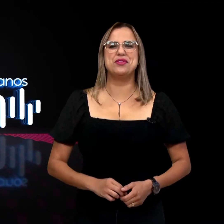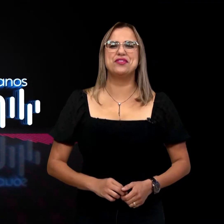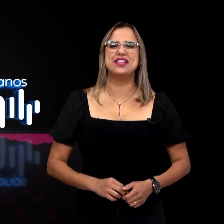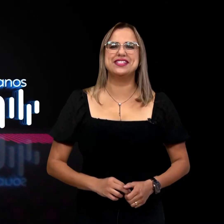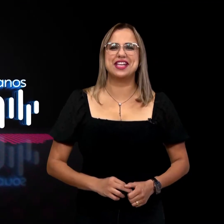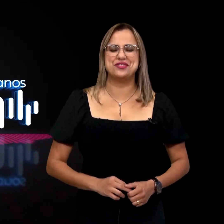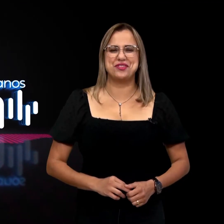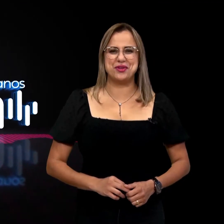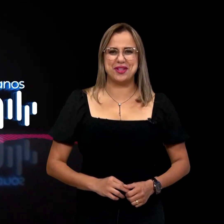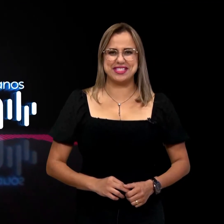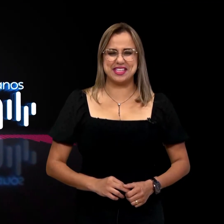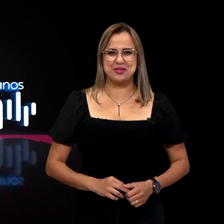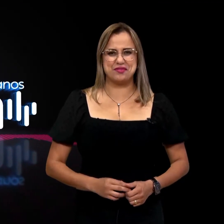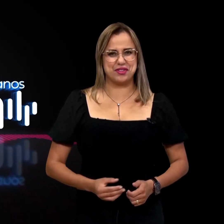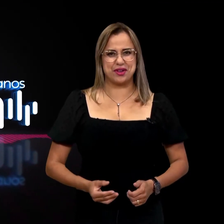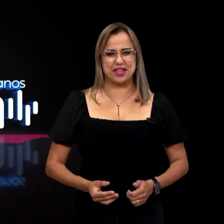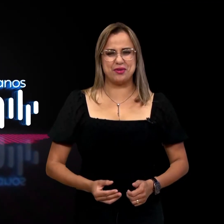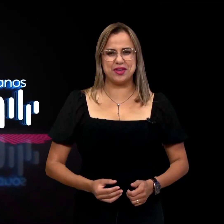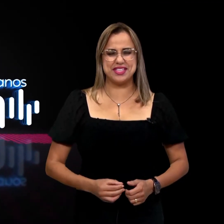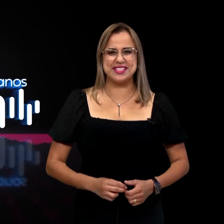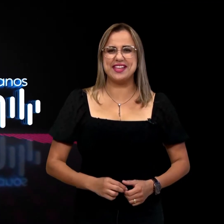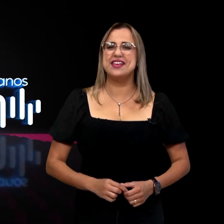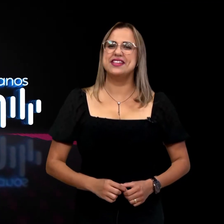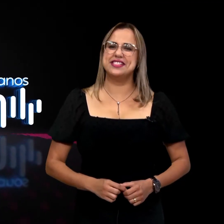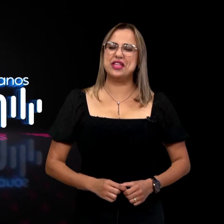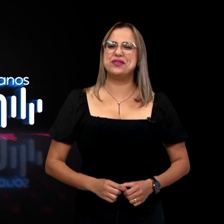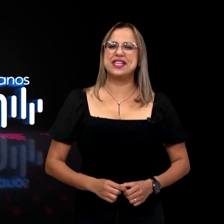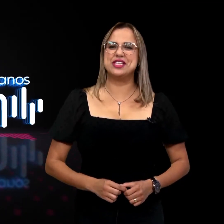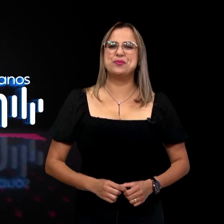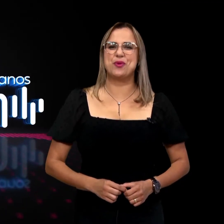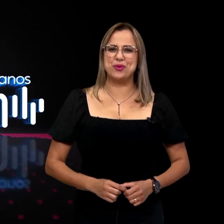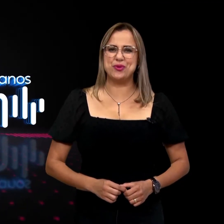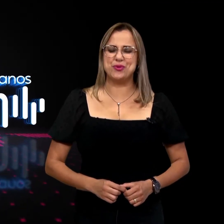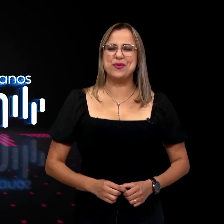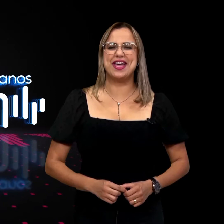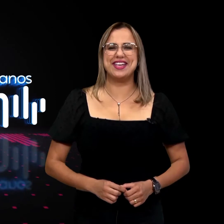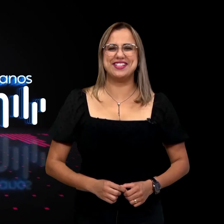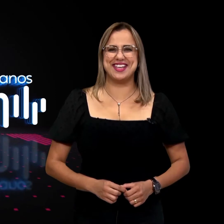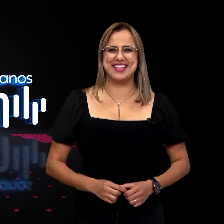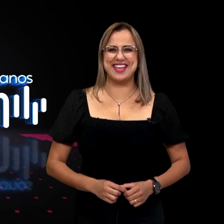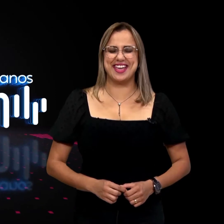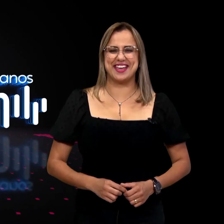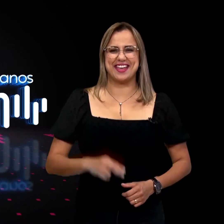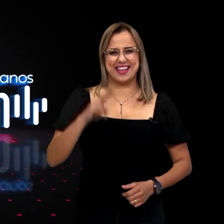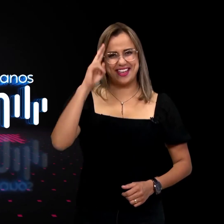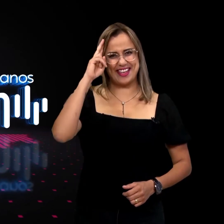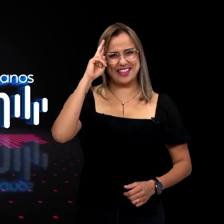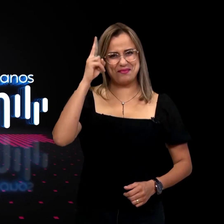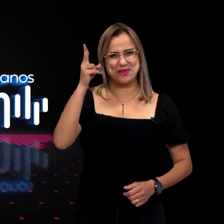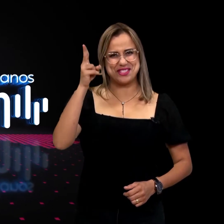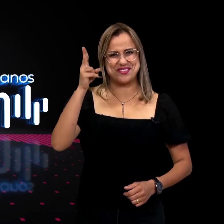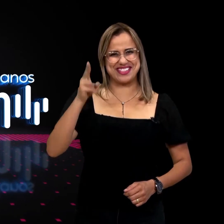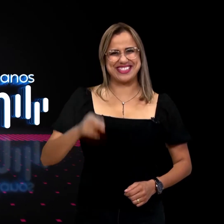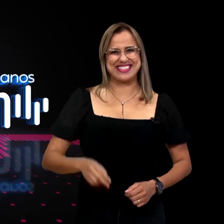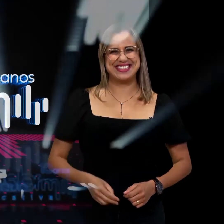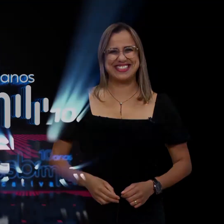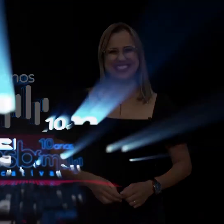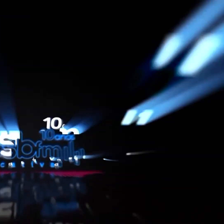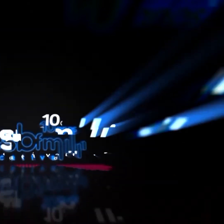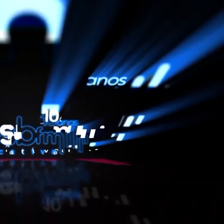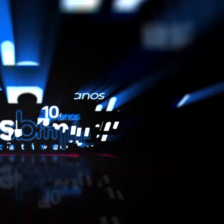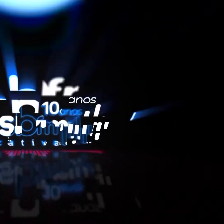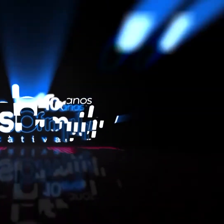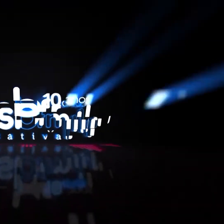FM 97,5 em Vitória da Conquista, 106.1 em Jequié. Até a próxima!